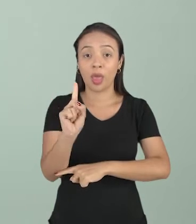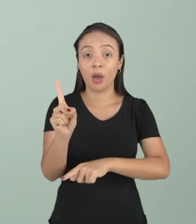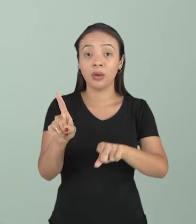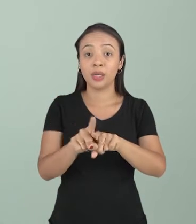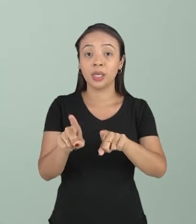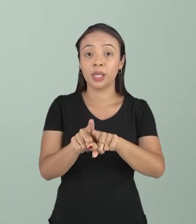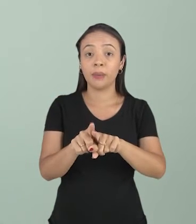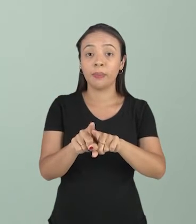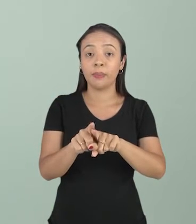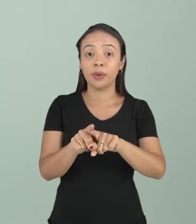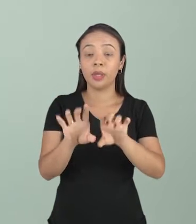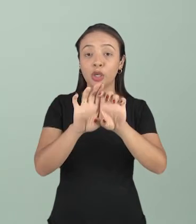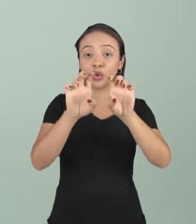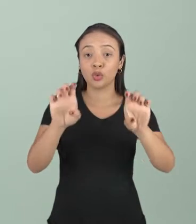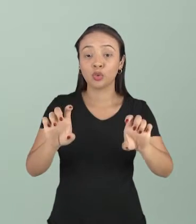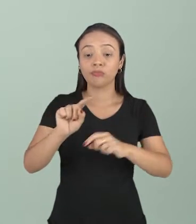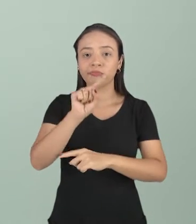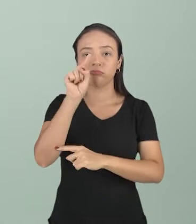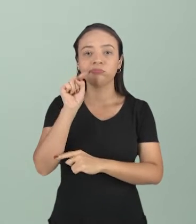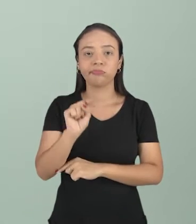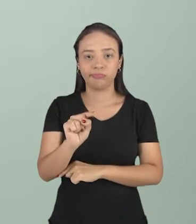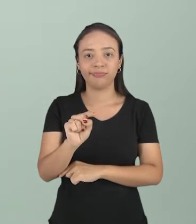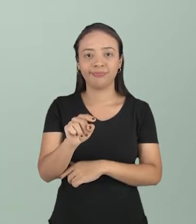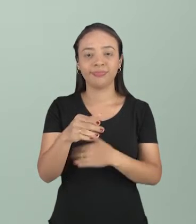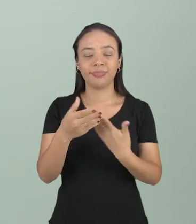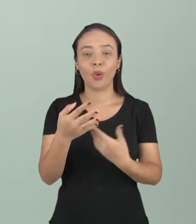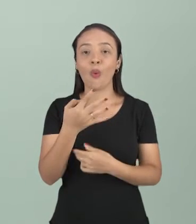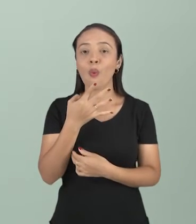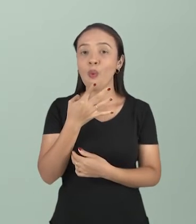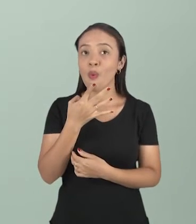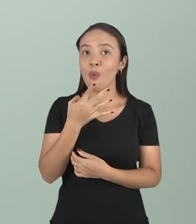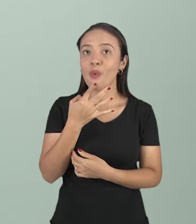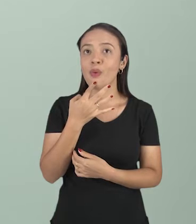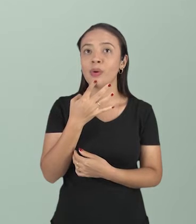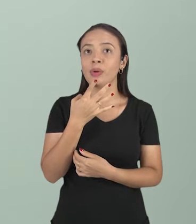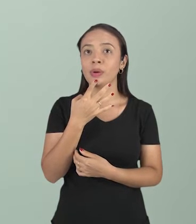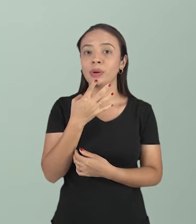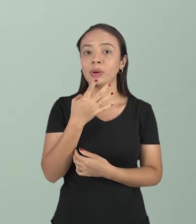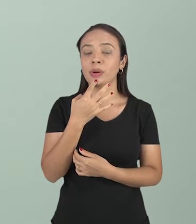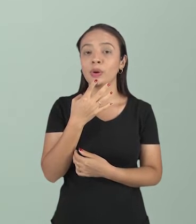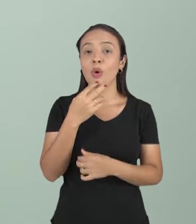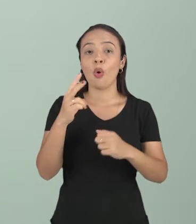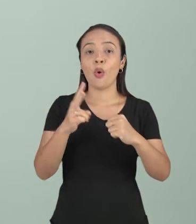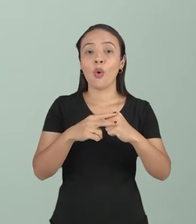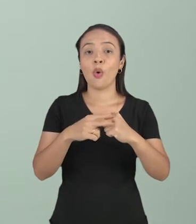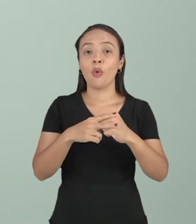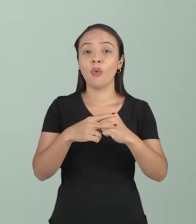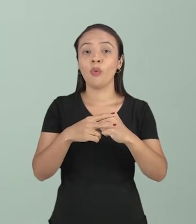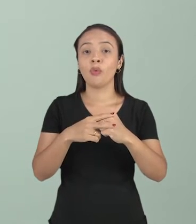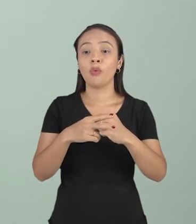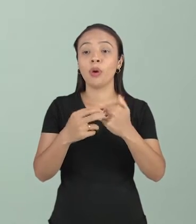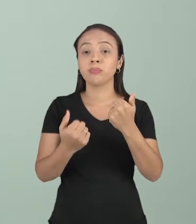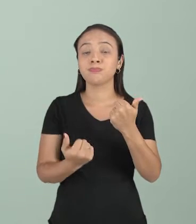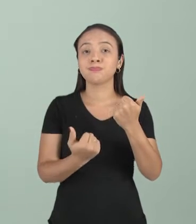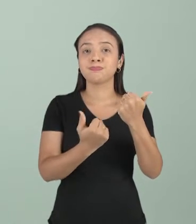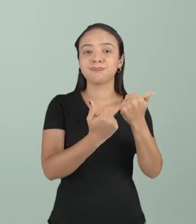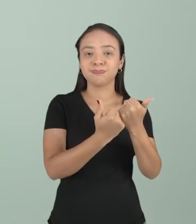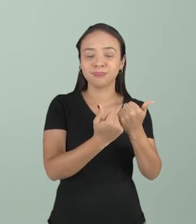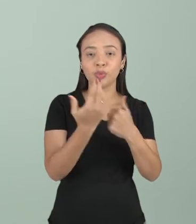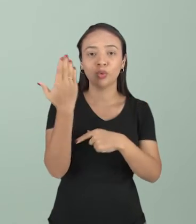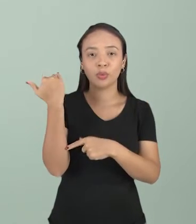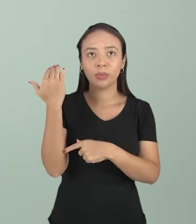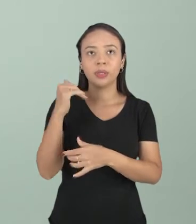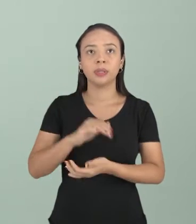na forma interrogativa. Nós vamos conhecer o auxiliar do passado, que é